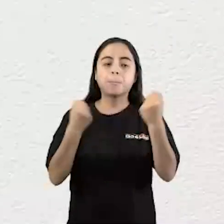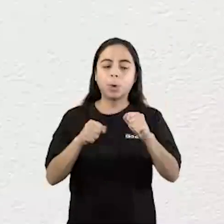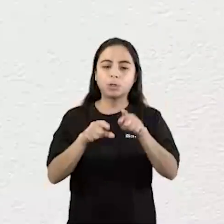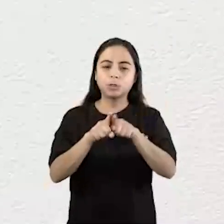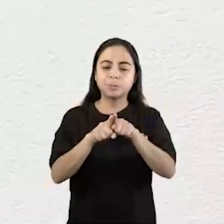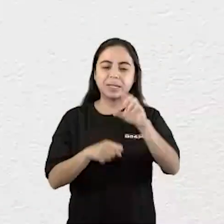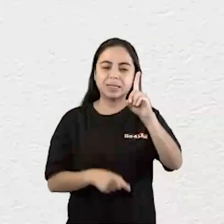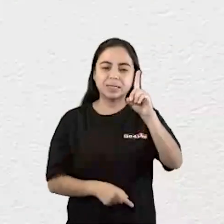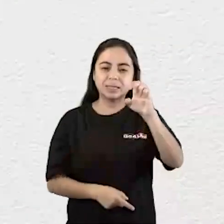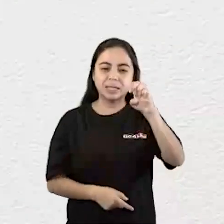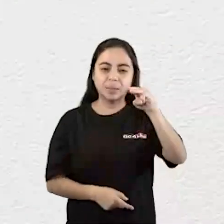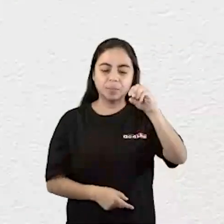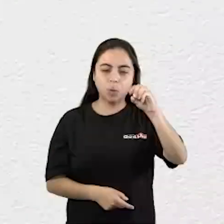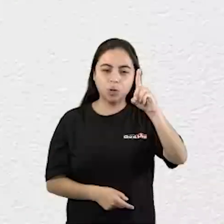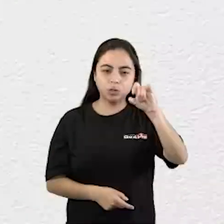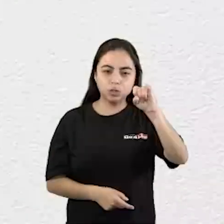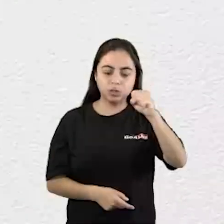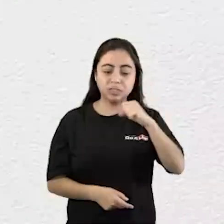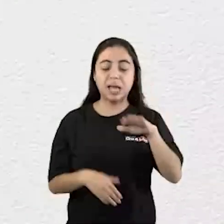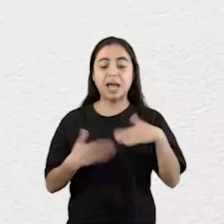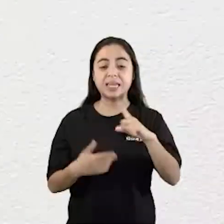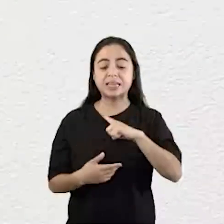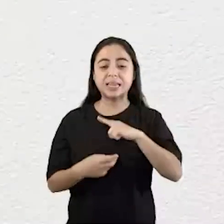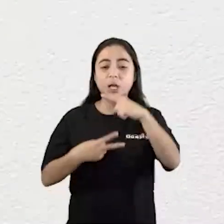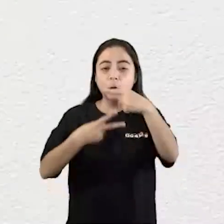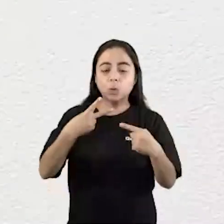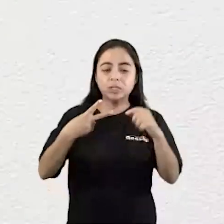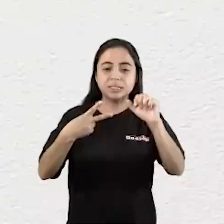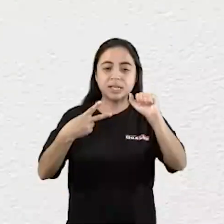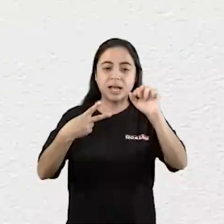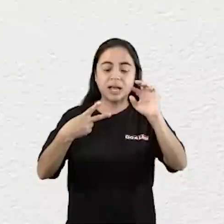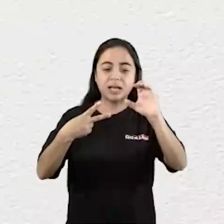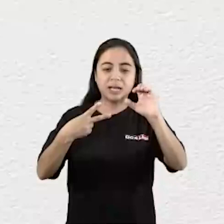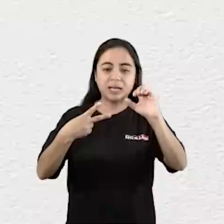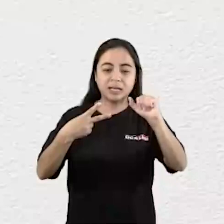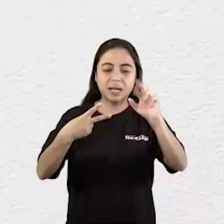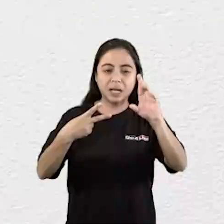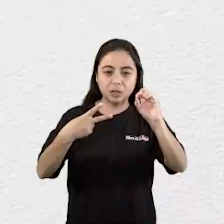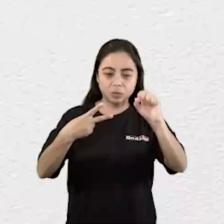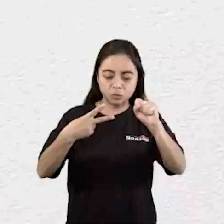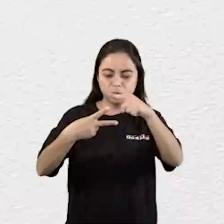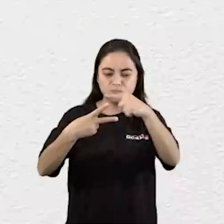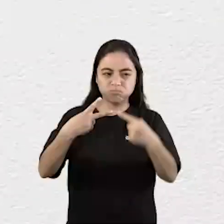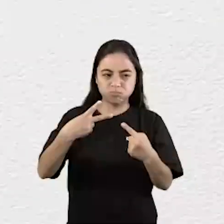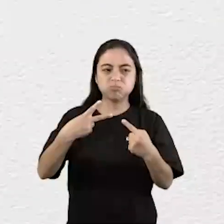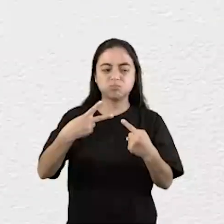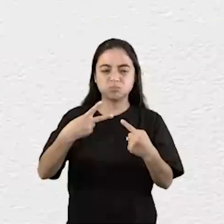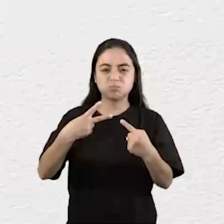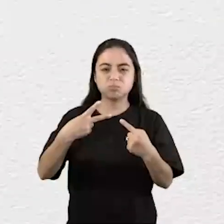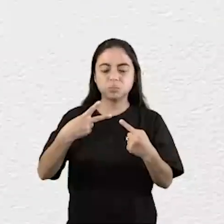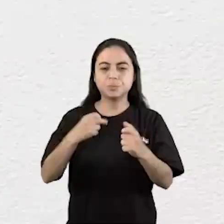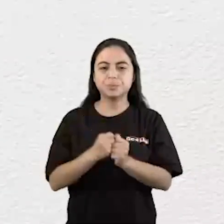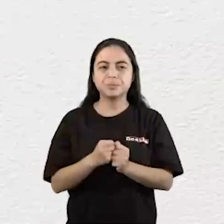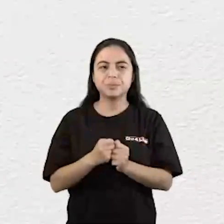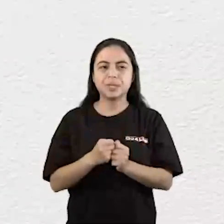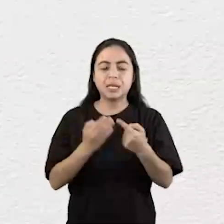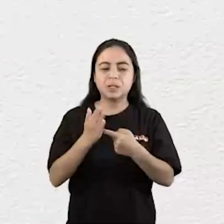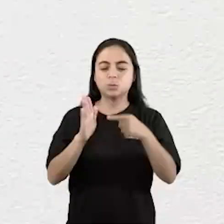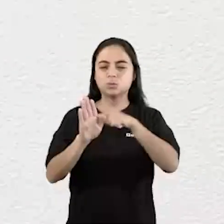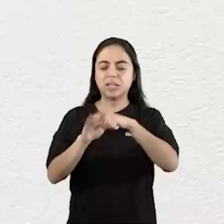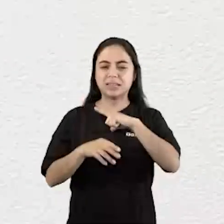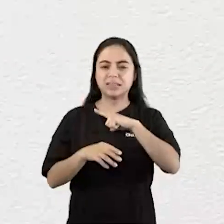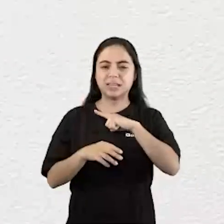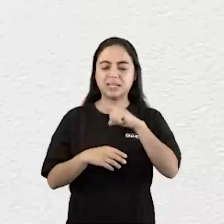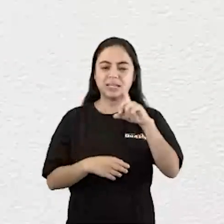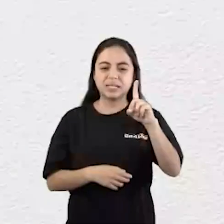nós temos 2 ácaros, né? Dos Sarcoptes, nós temos o Notoedris, na verdade, e o Sarcoptes scabi variedades canis. E do outro lado nós temos